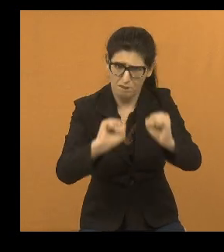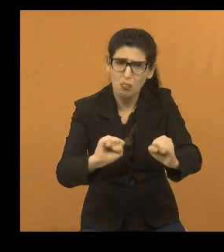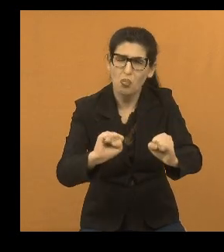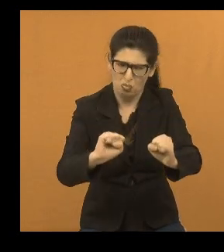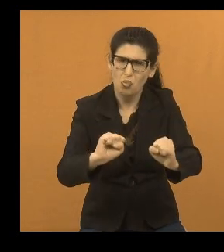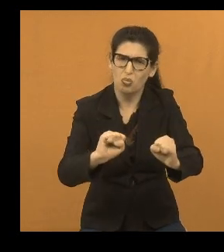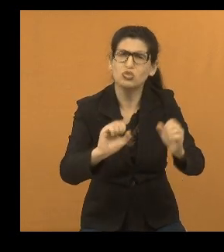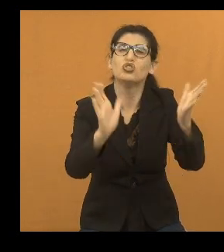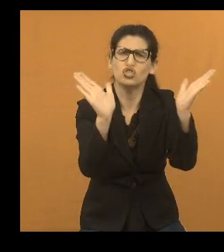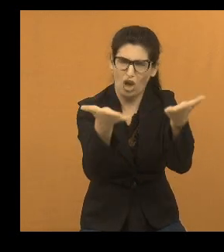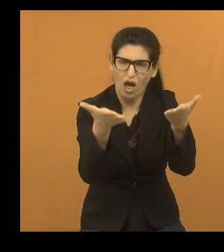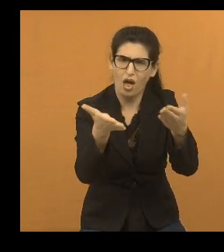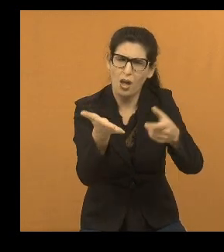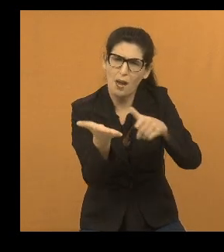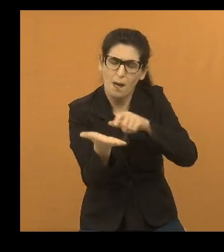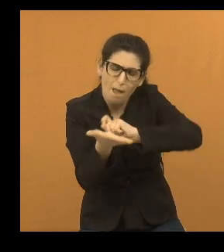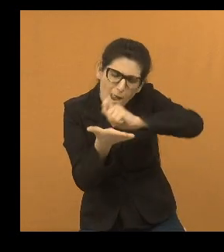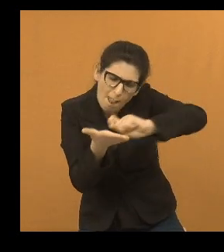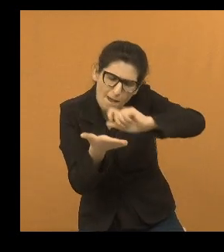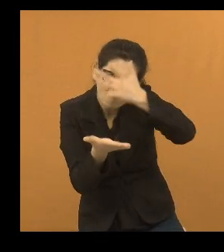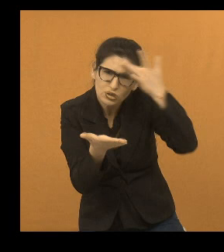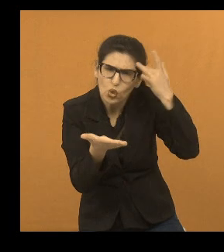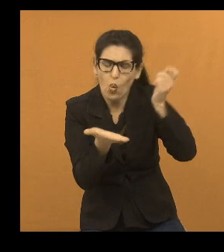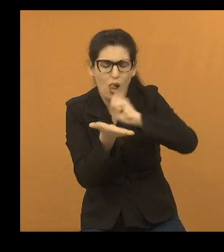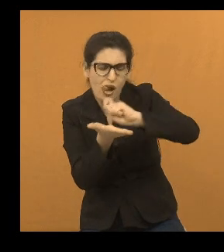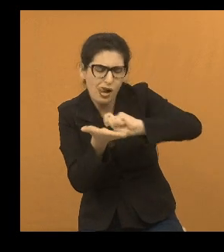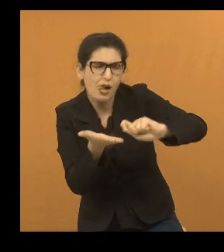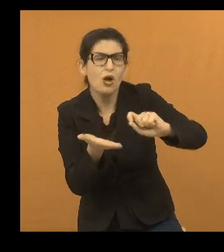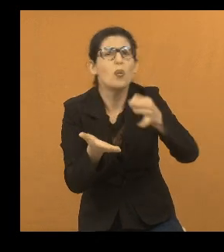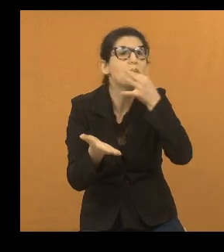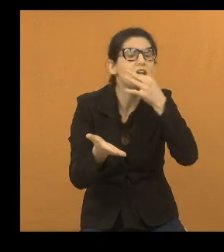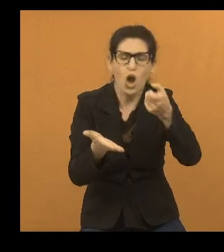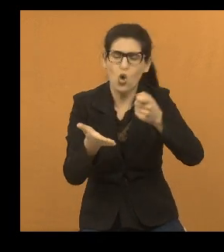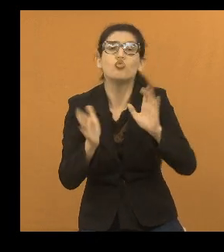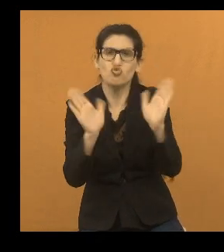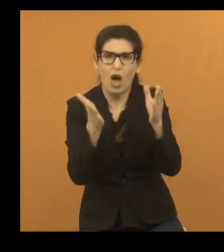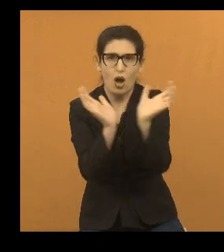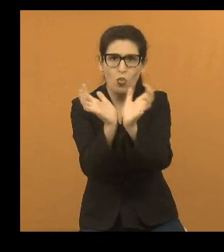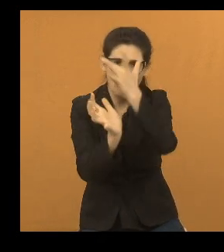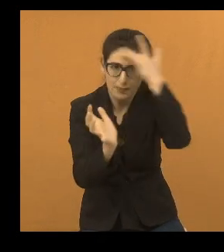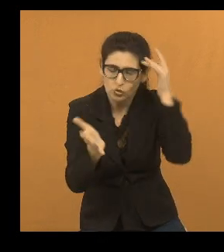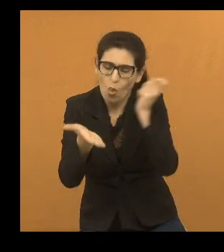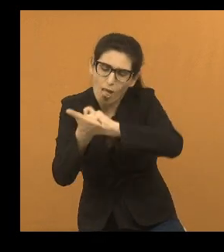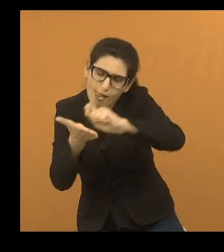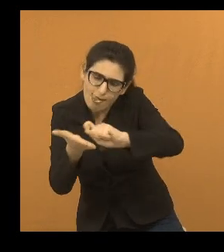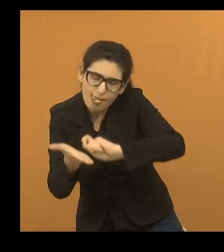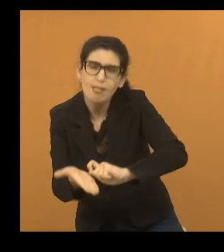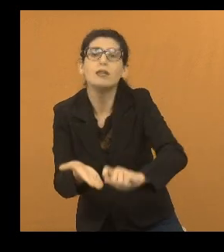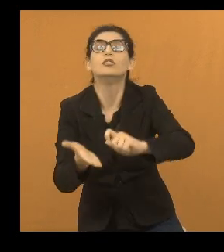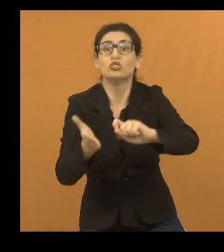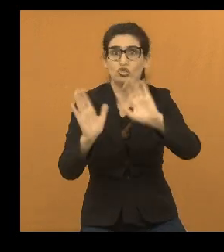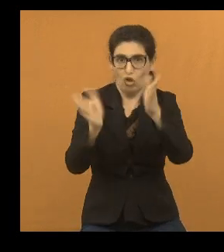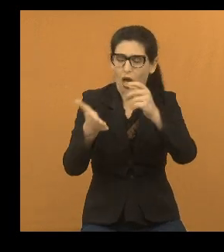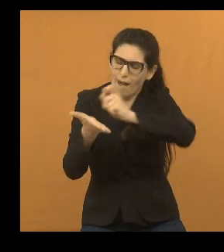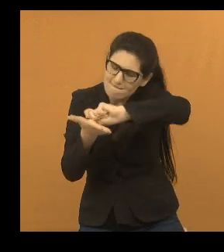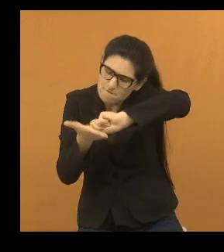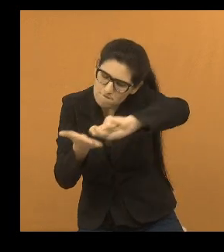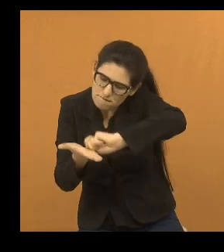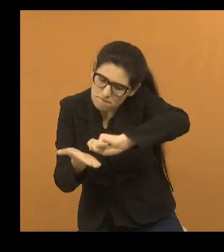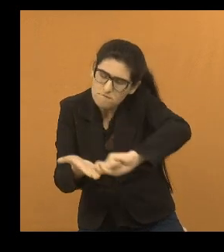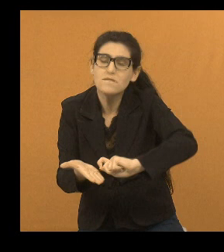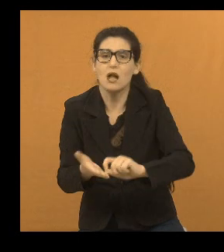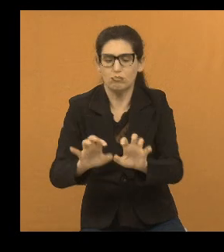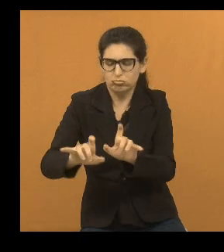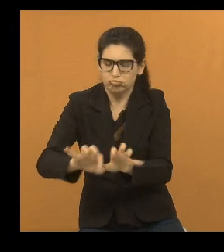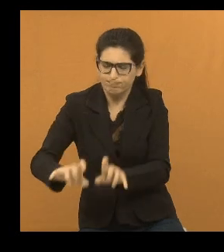gente felizmente está tendo esse entendimento, esse envolvimento da comunidade, e está sendo um processo muito